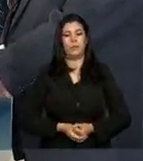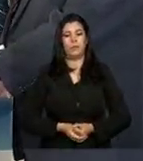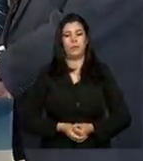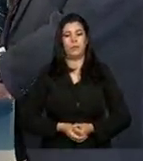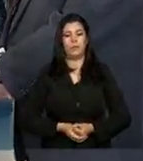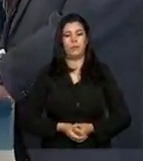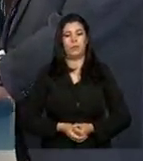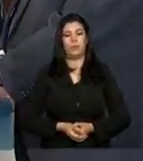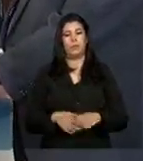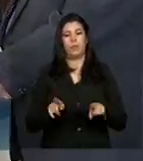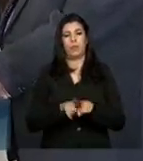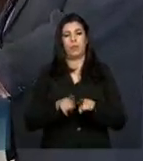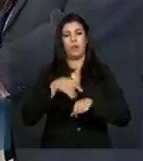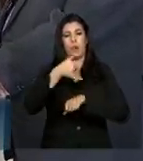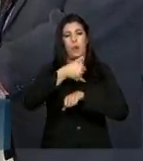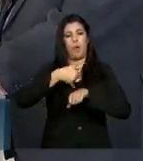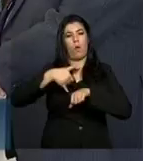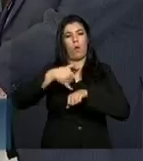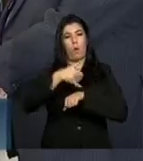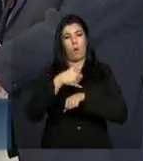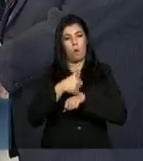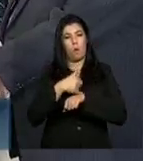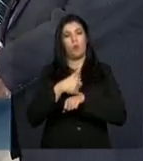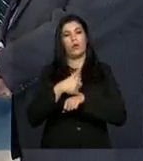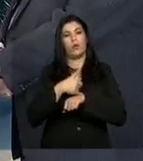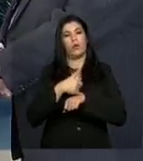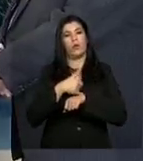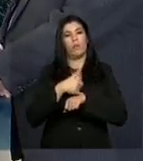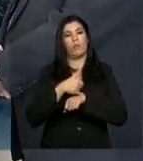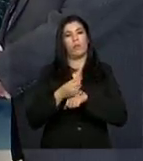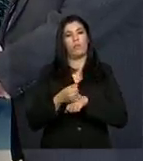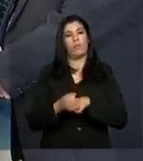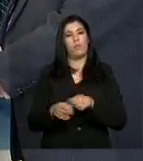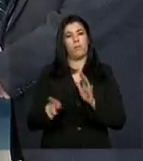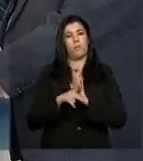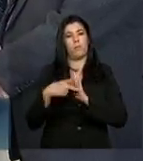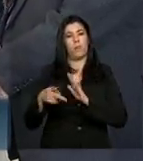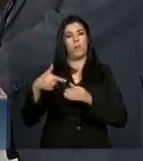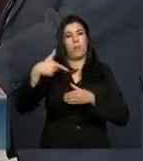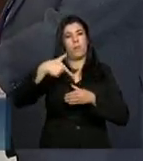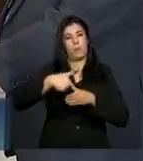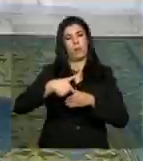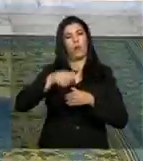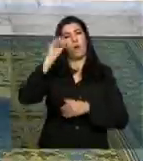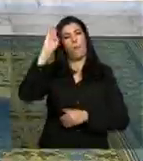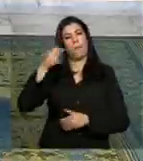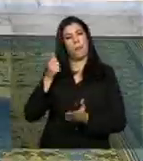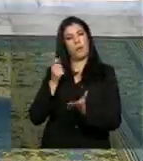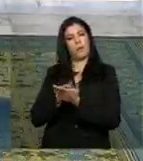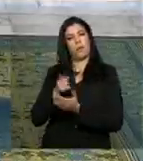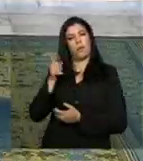E óleo bruto de petróleo é o principal produto que o Brasil compra da Austrália.